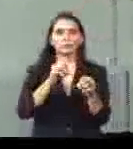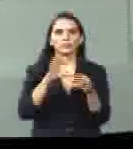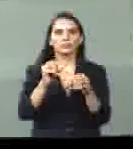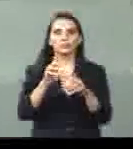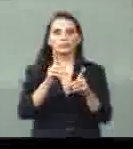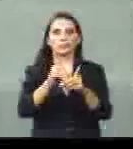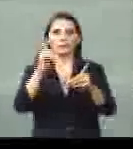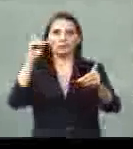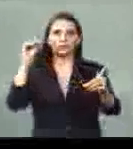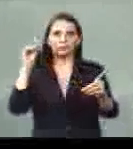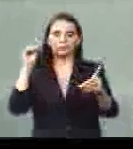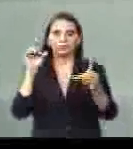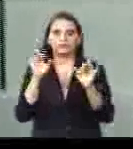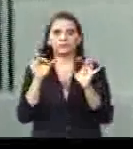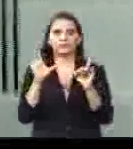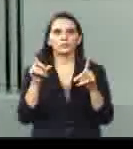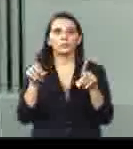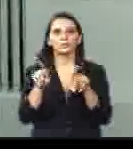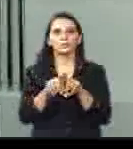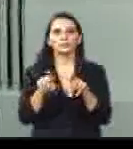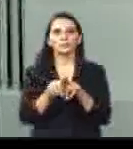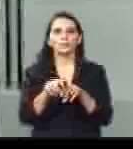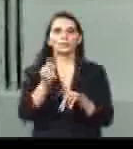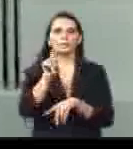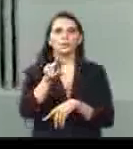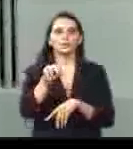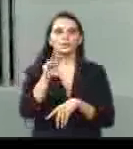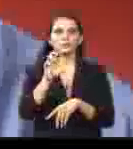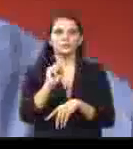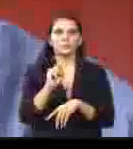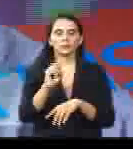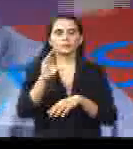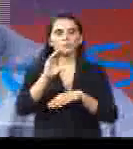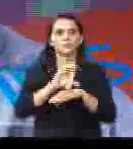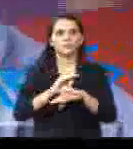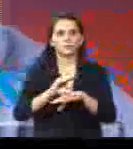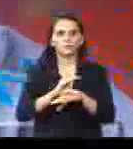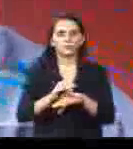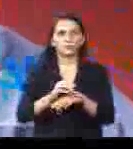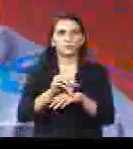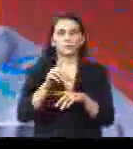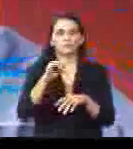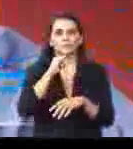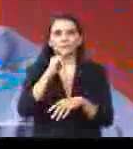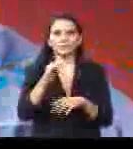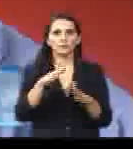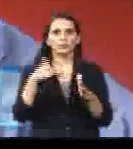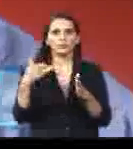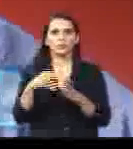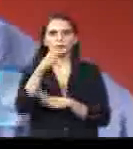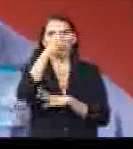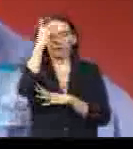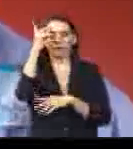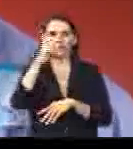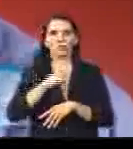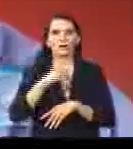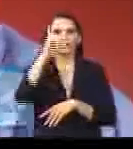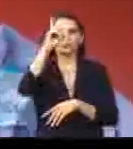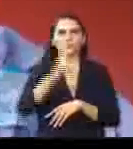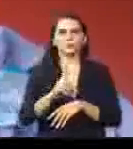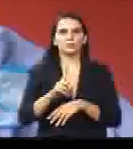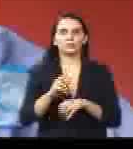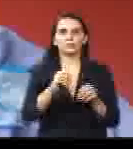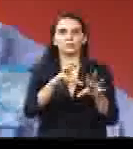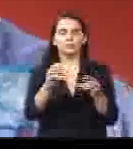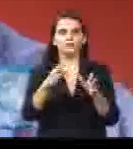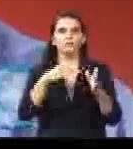na educação à distância, principalmente a da Unitins. A Constituição brasileira determina que a educação é um direito de